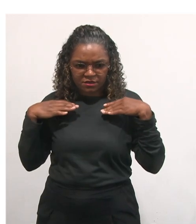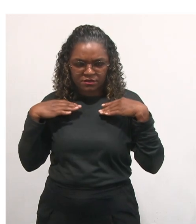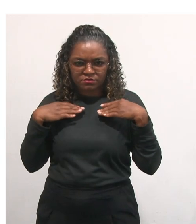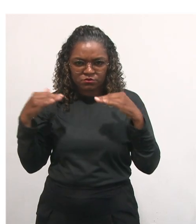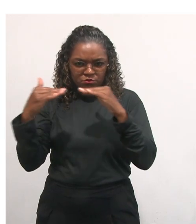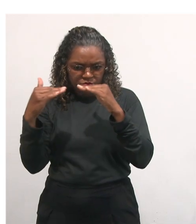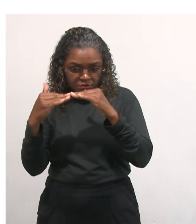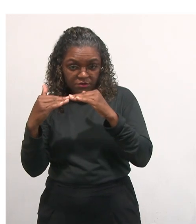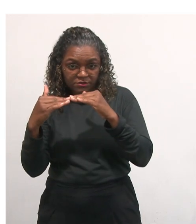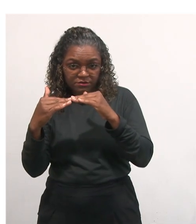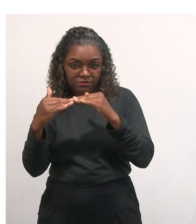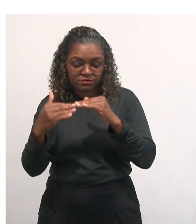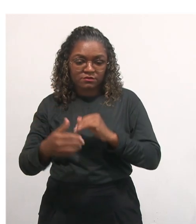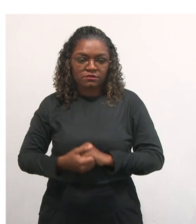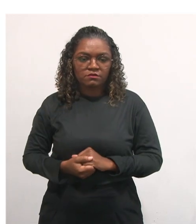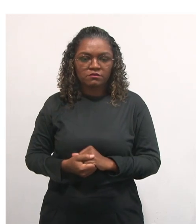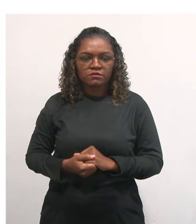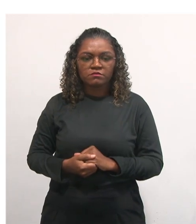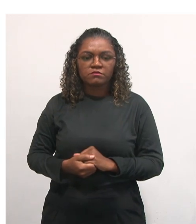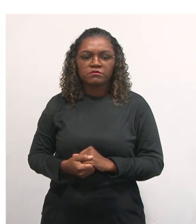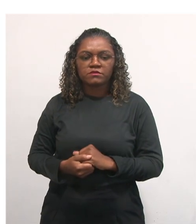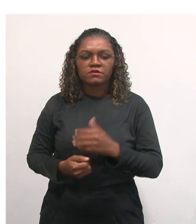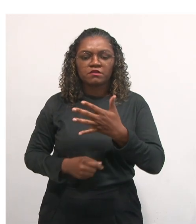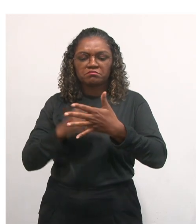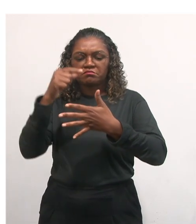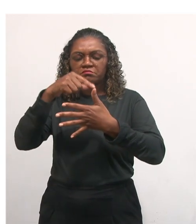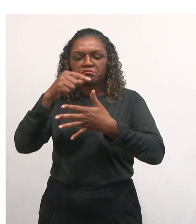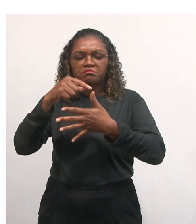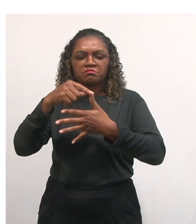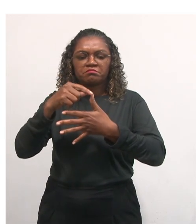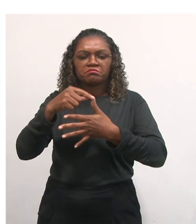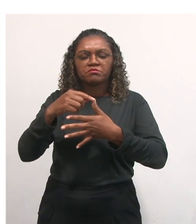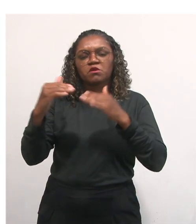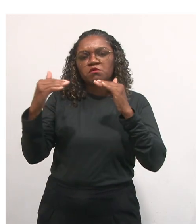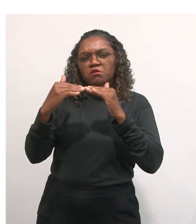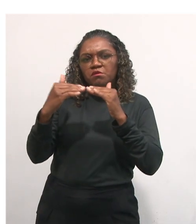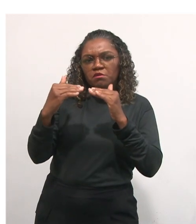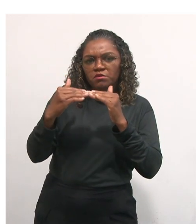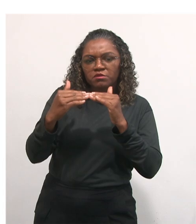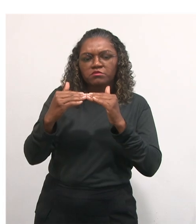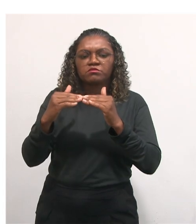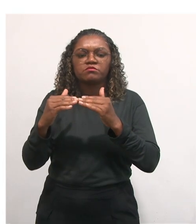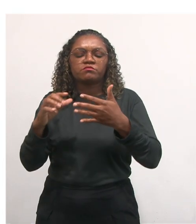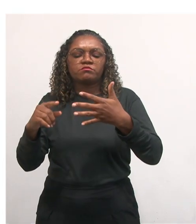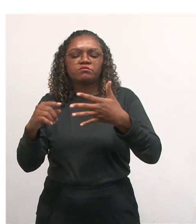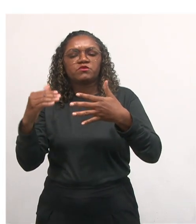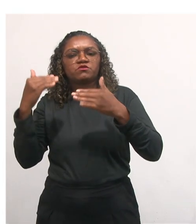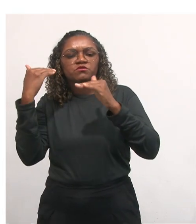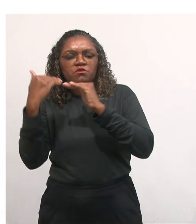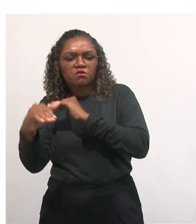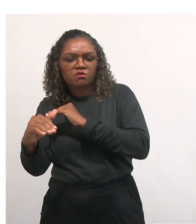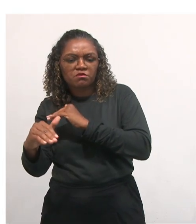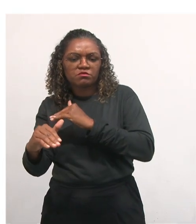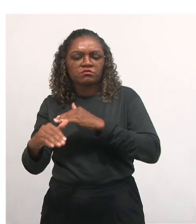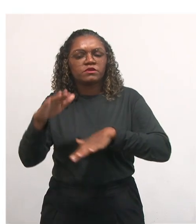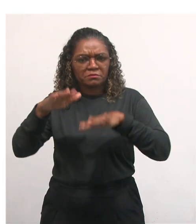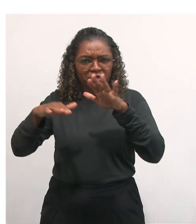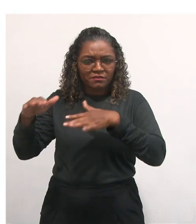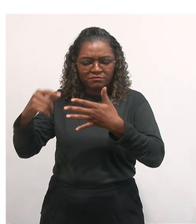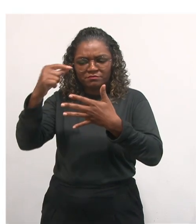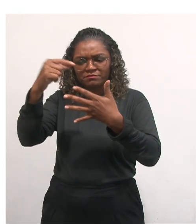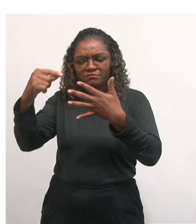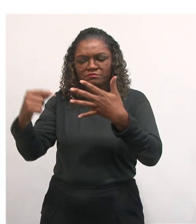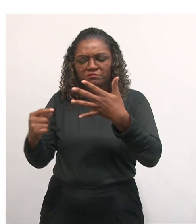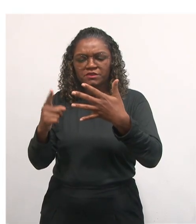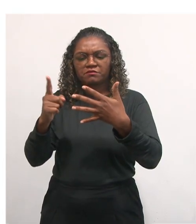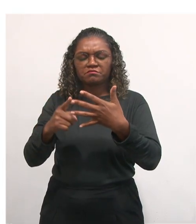educação na sua cidade? Aí você vai dizer discordo totalmente, discordo, neutro, concordo totalmente, concordo e concordo totalmente. Então você